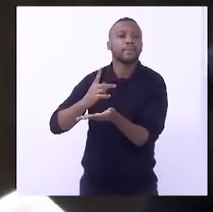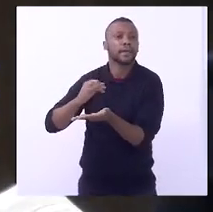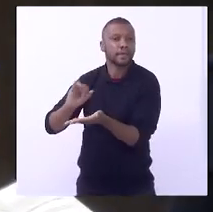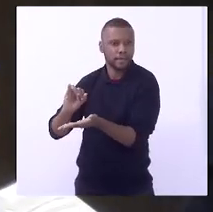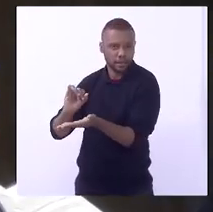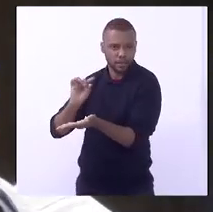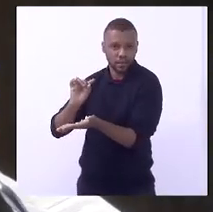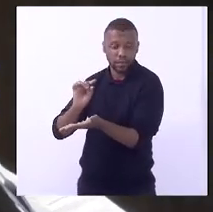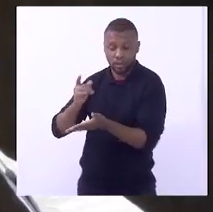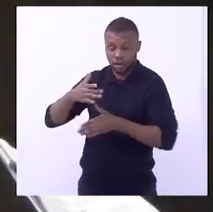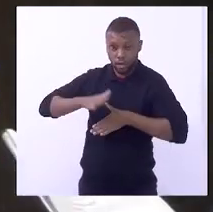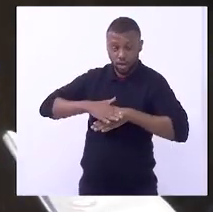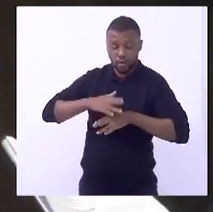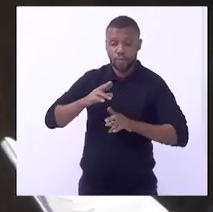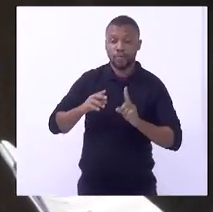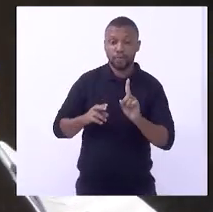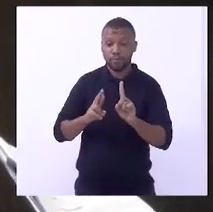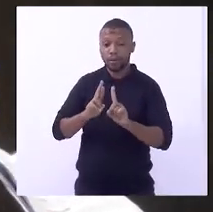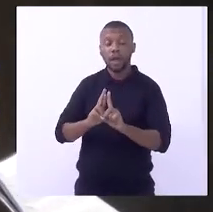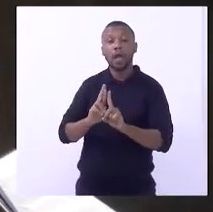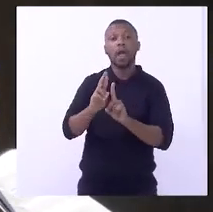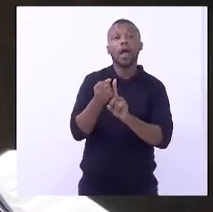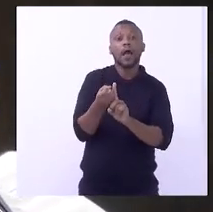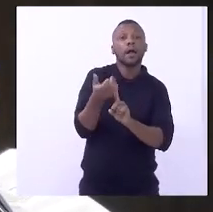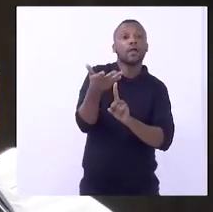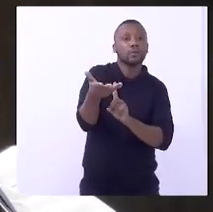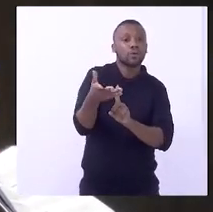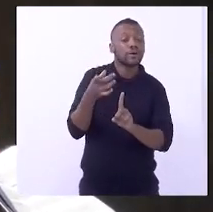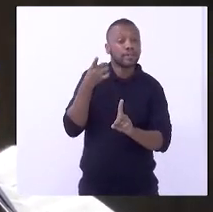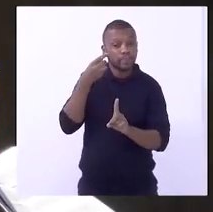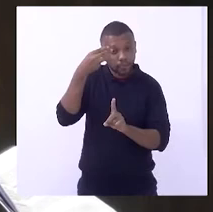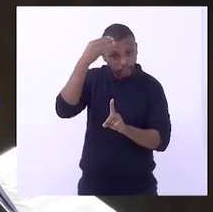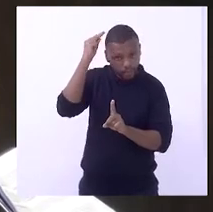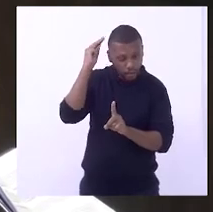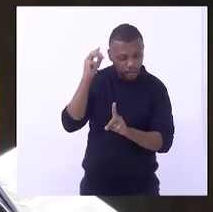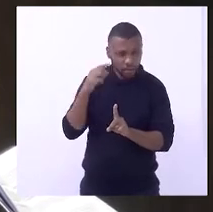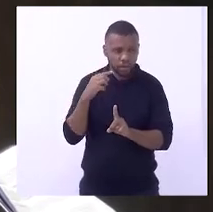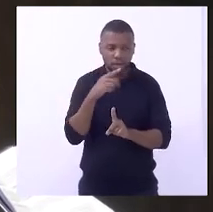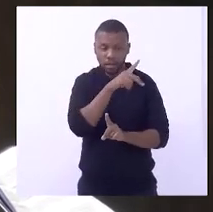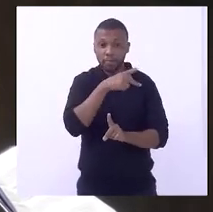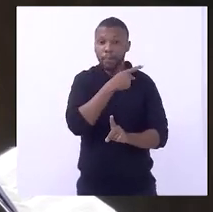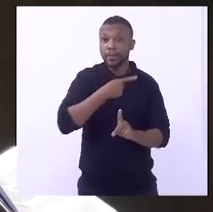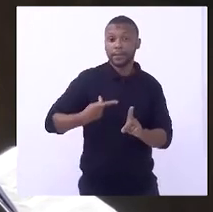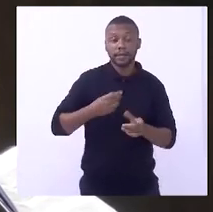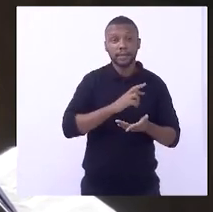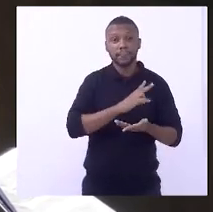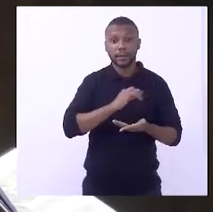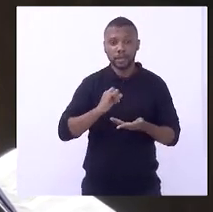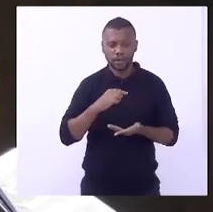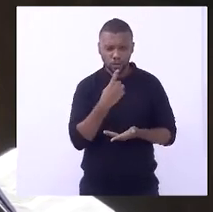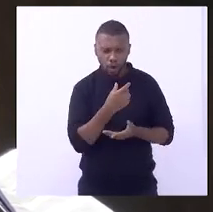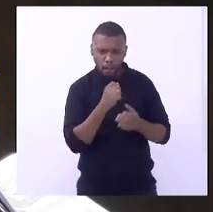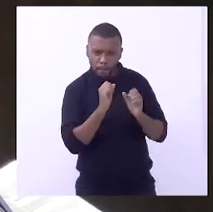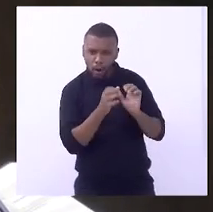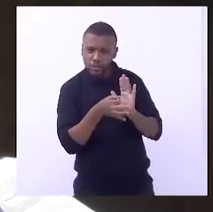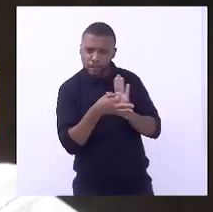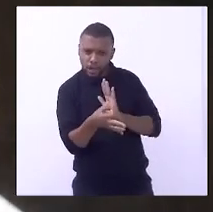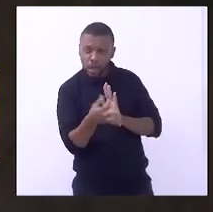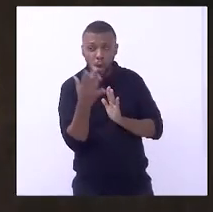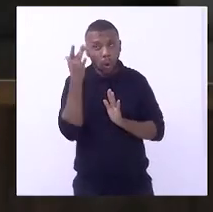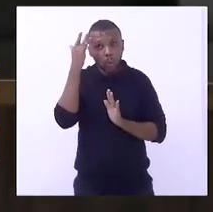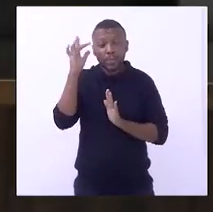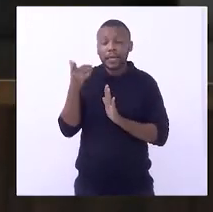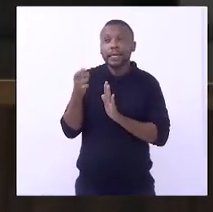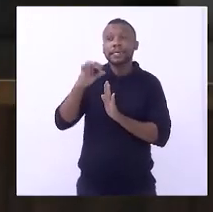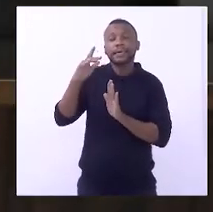eu fui relator, deputado Márcio Pacheco foi presidente. A gente pode dar parecer? Eu não sei regimentalmente.